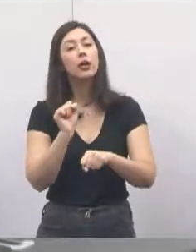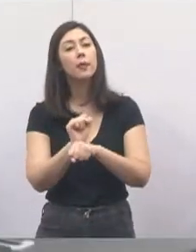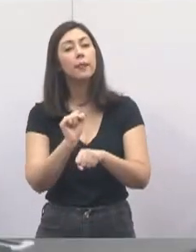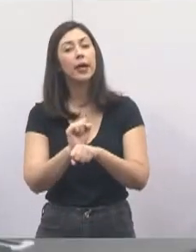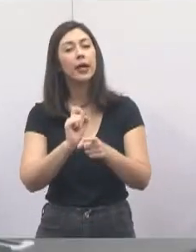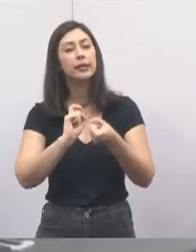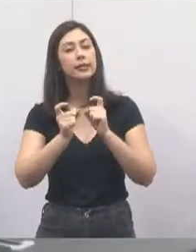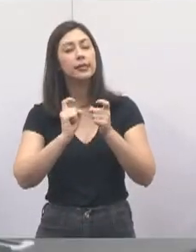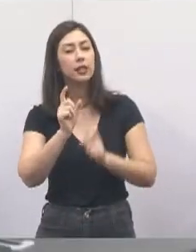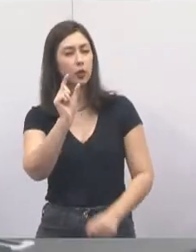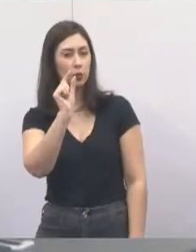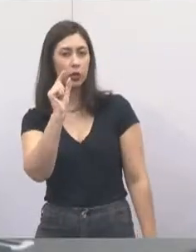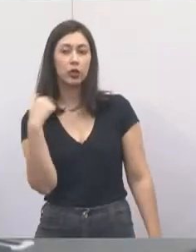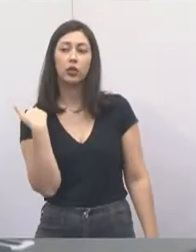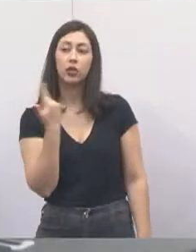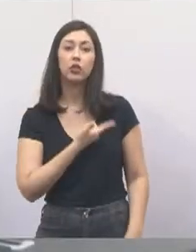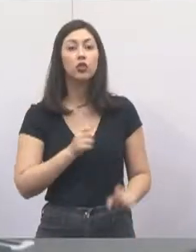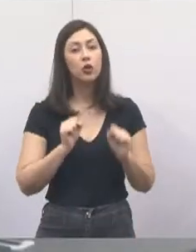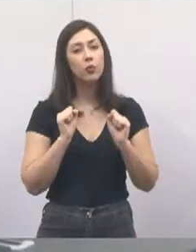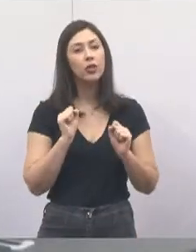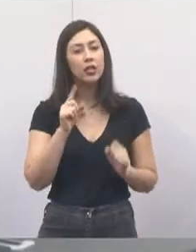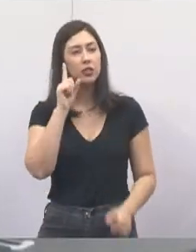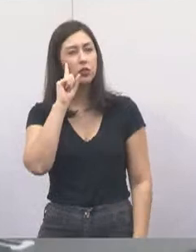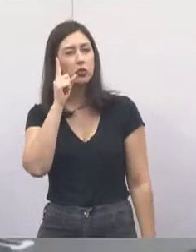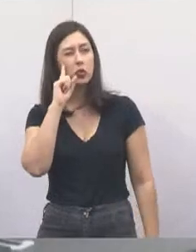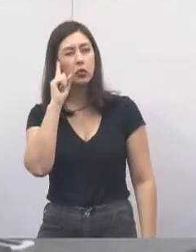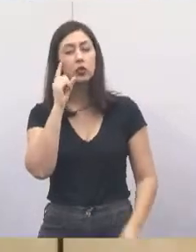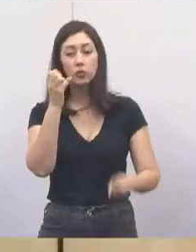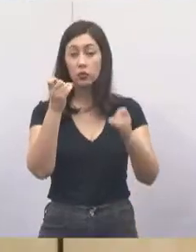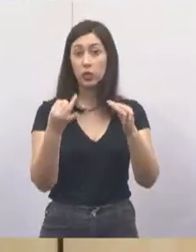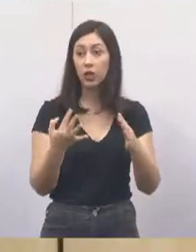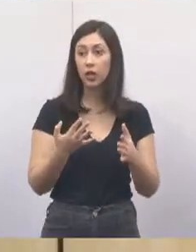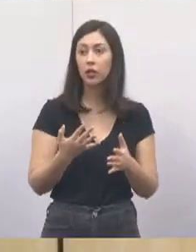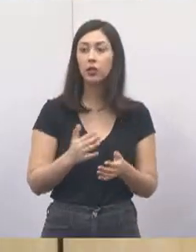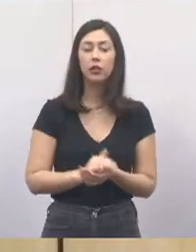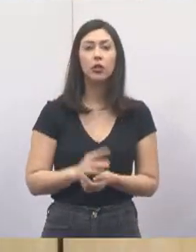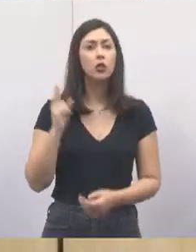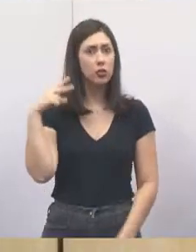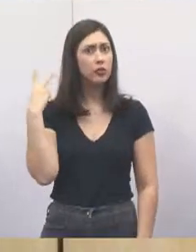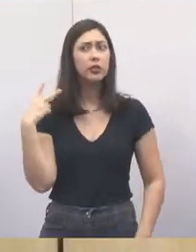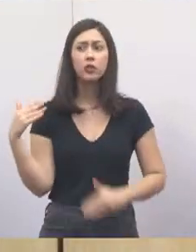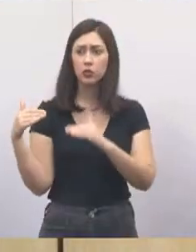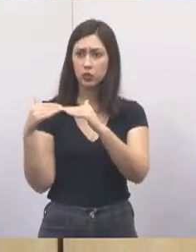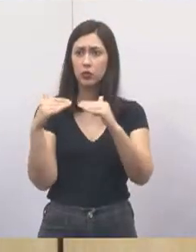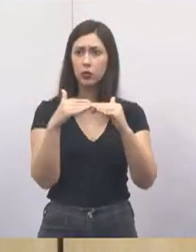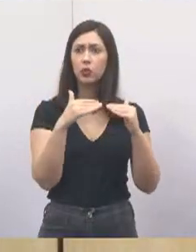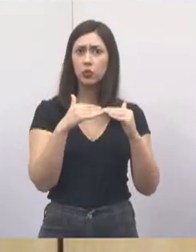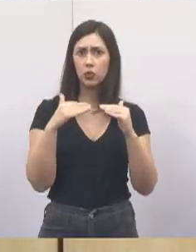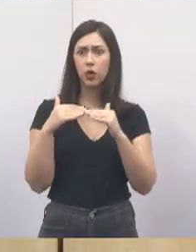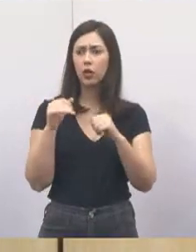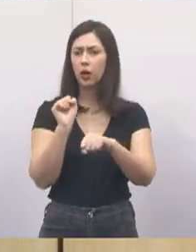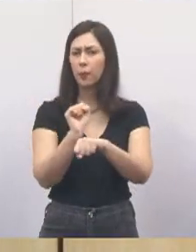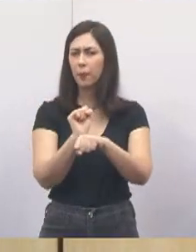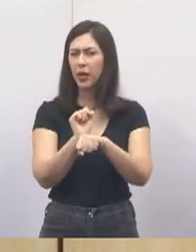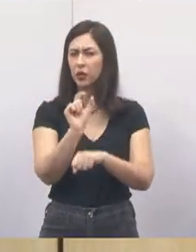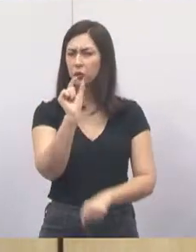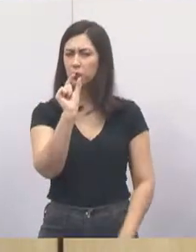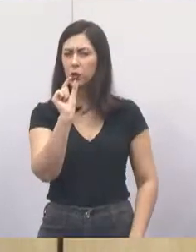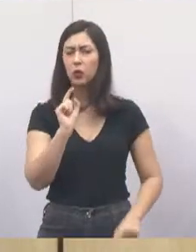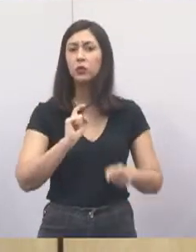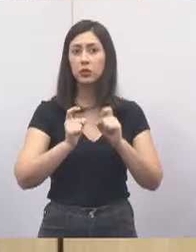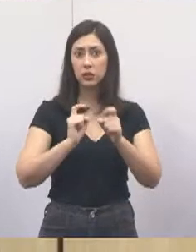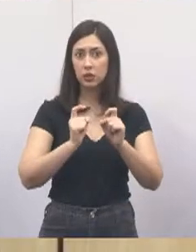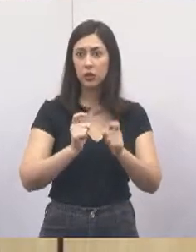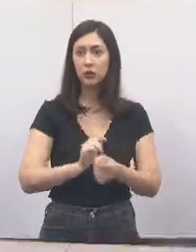parasse a sessão por alguns minutos para que a gente pudesse lucidar algumas dúvidas alguma objeção dos vereadores para que a gente suspenda alguns minutos